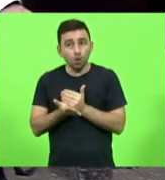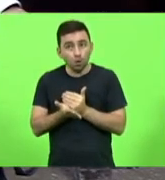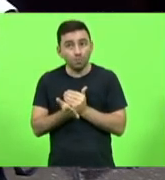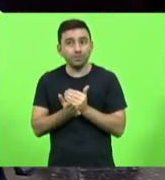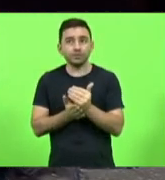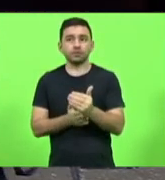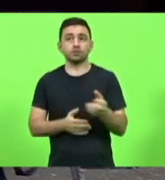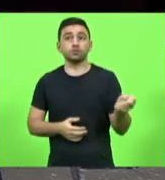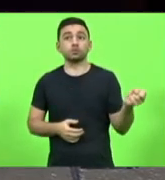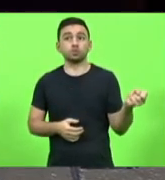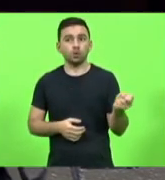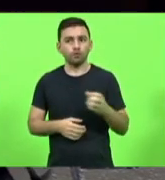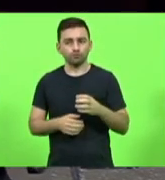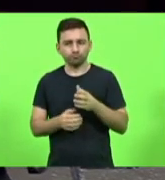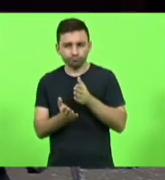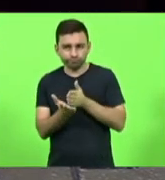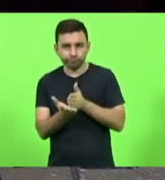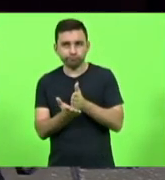uma nova linha,